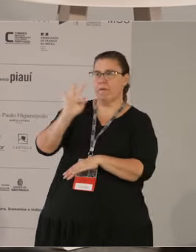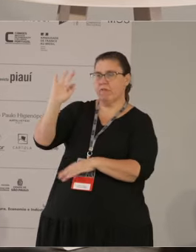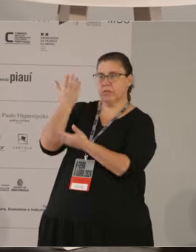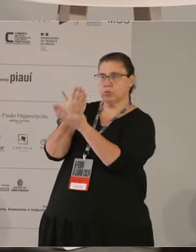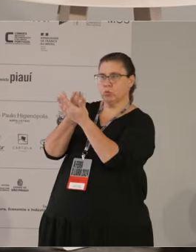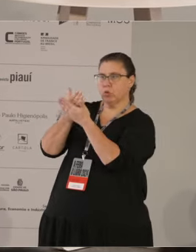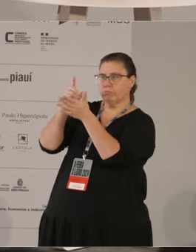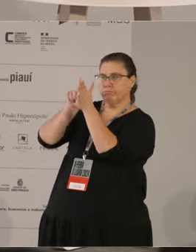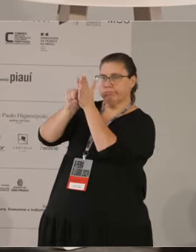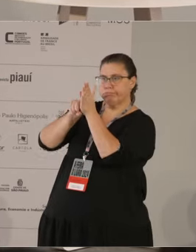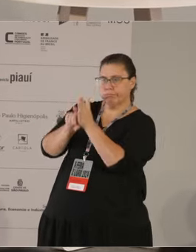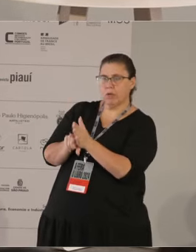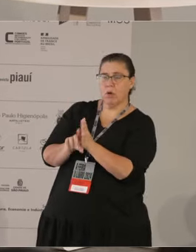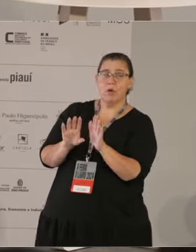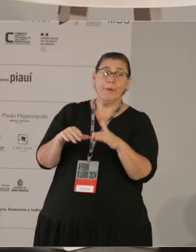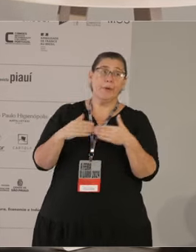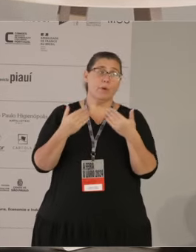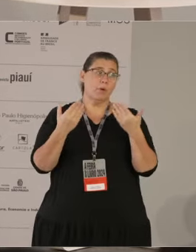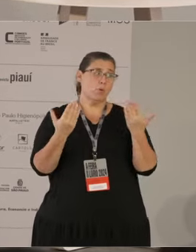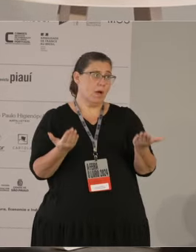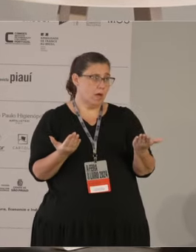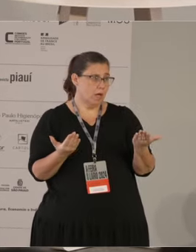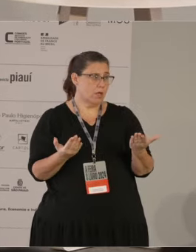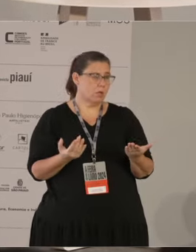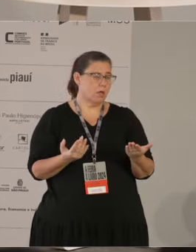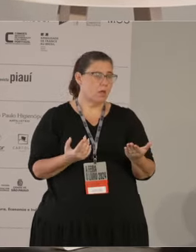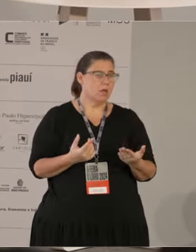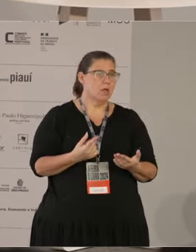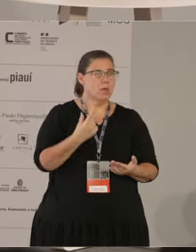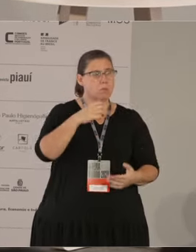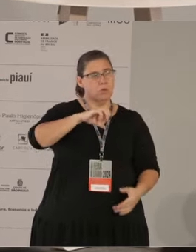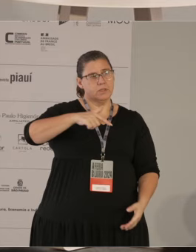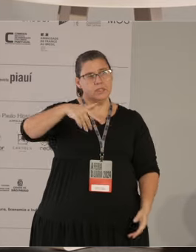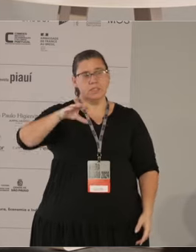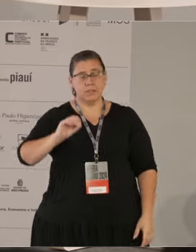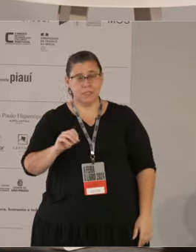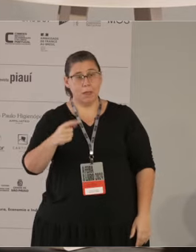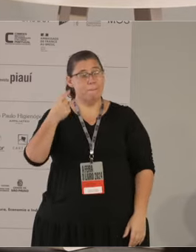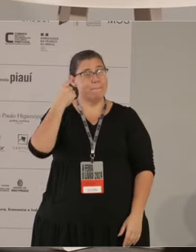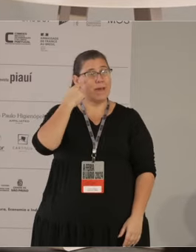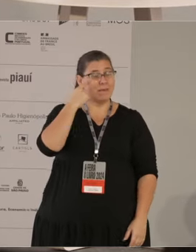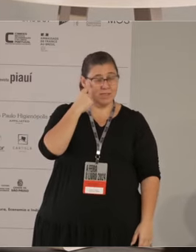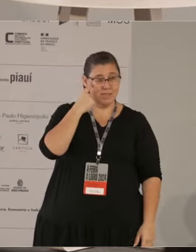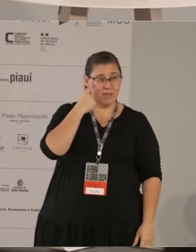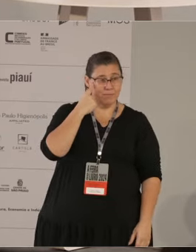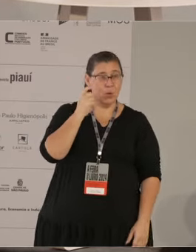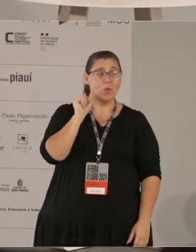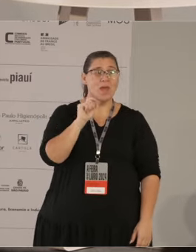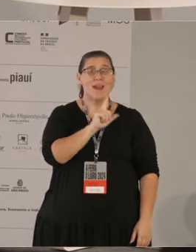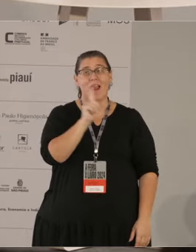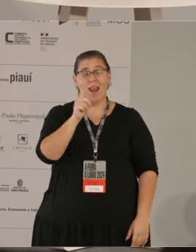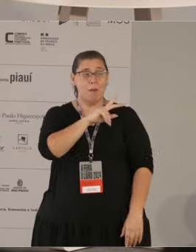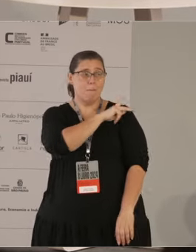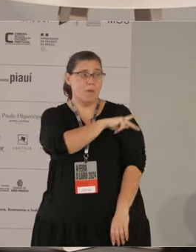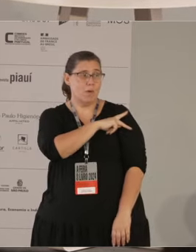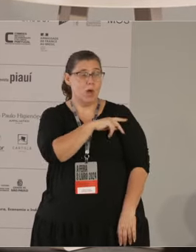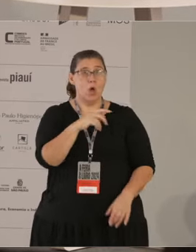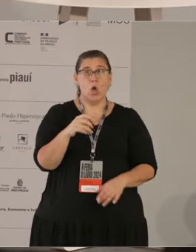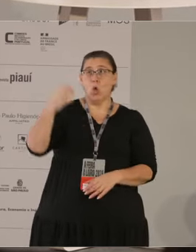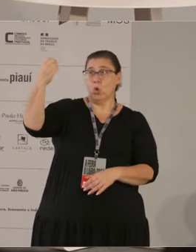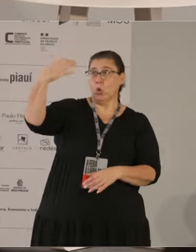pesquisou e tal. Quando ela chega em 70, faz ideia que era o Piauí lá, né? Não tinha luz elétrica,